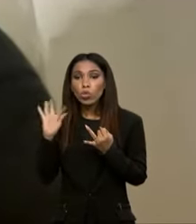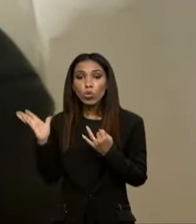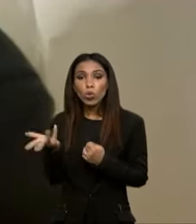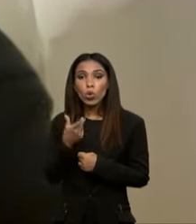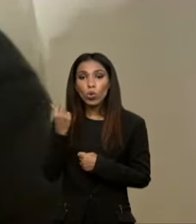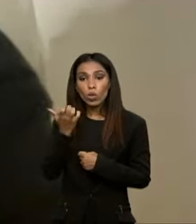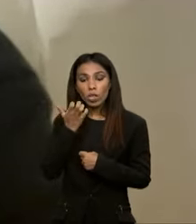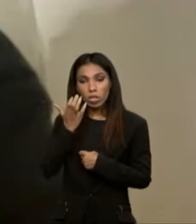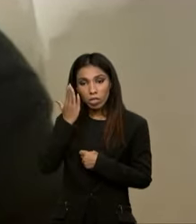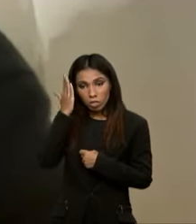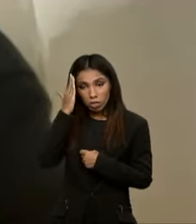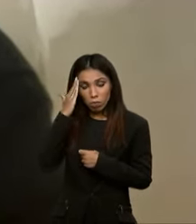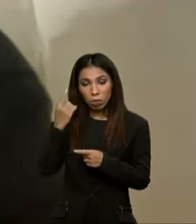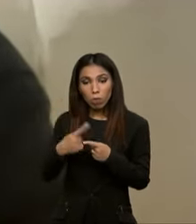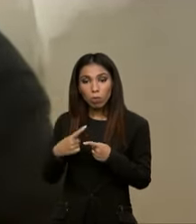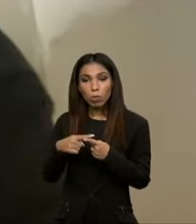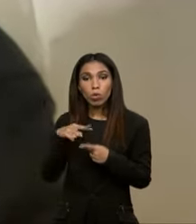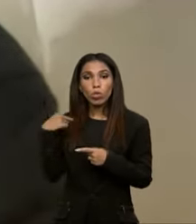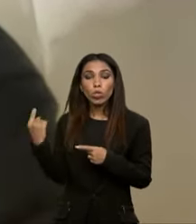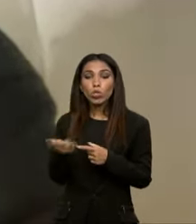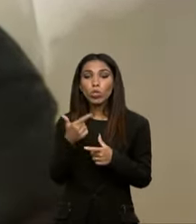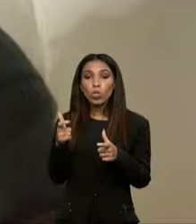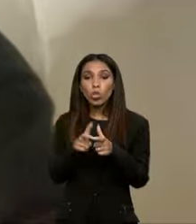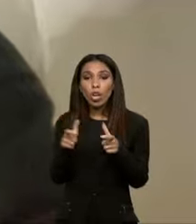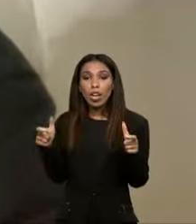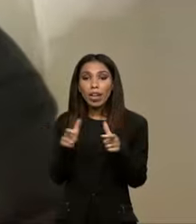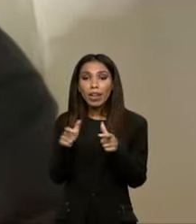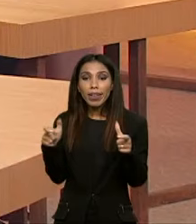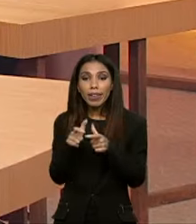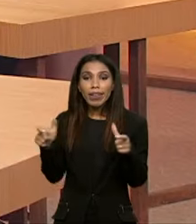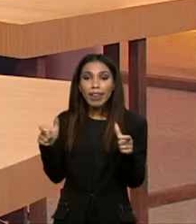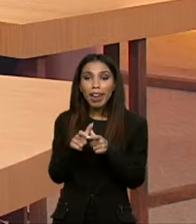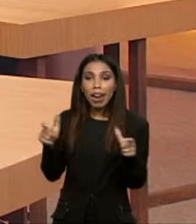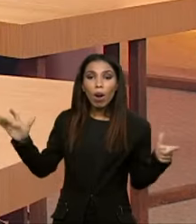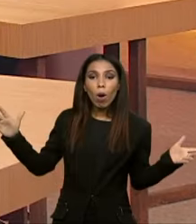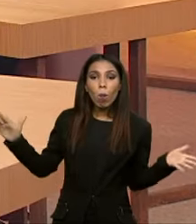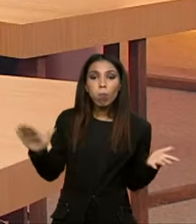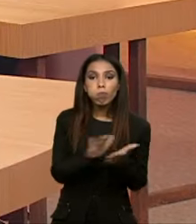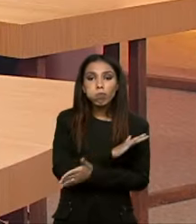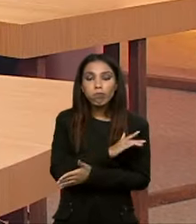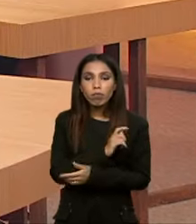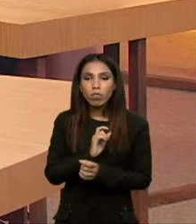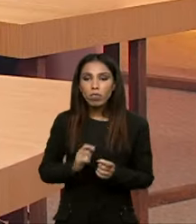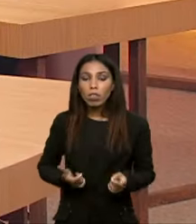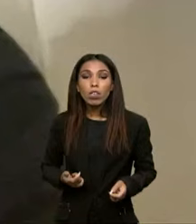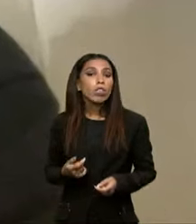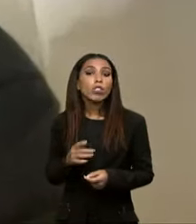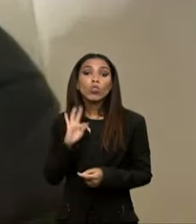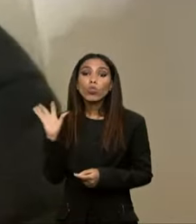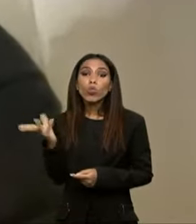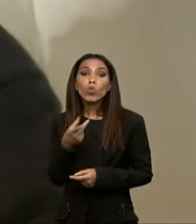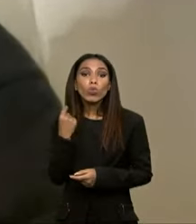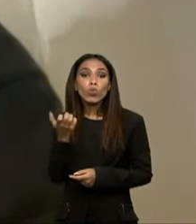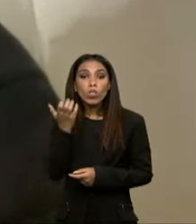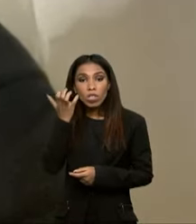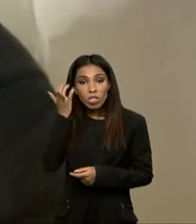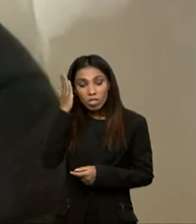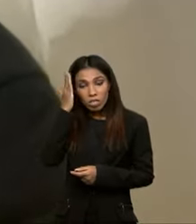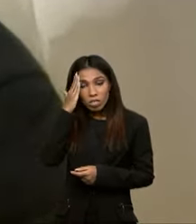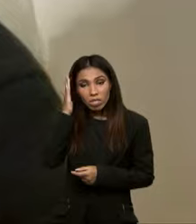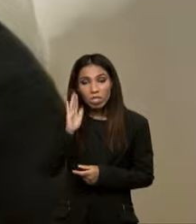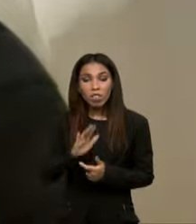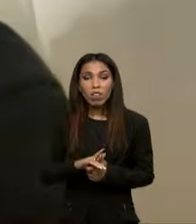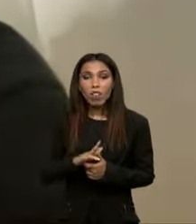que nós estávamos com ingressos esgotados em Paris. Ah, então, isso que é muito, luxo! Muito... Que legal.